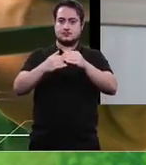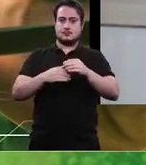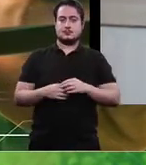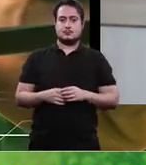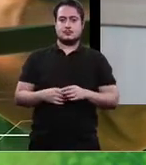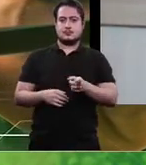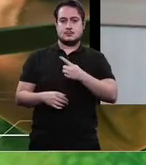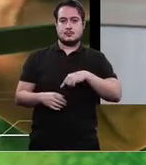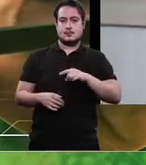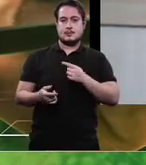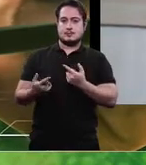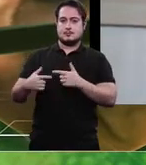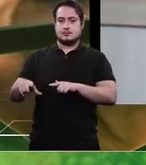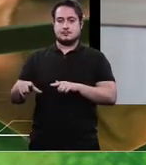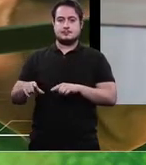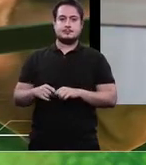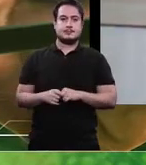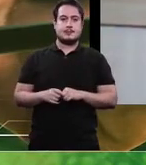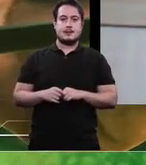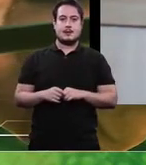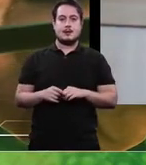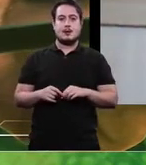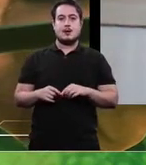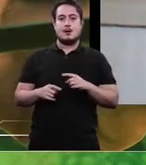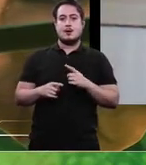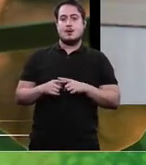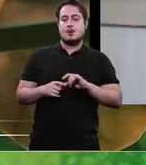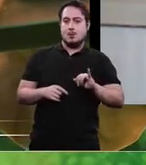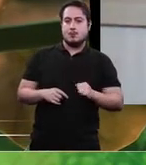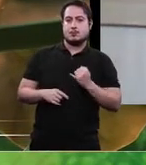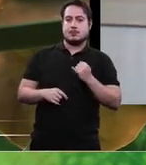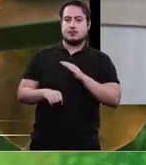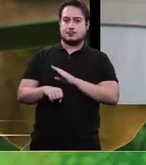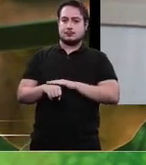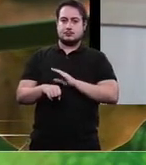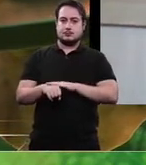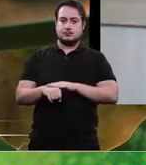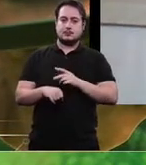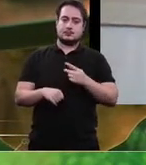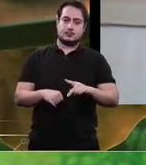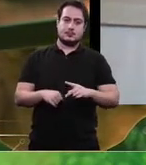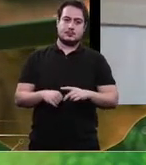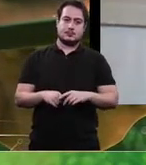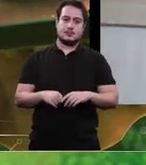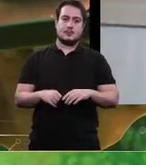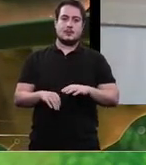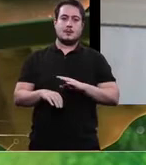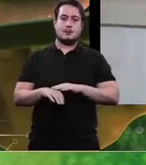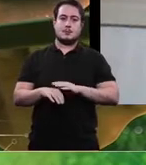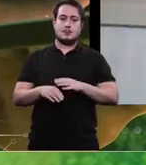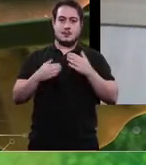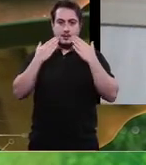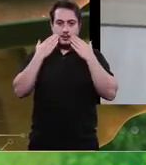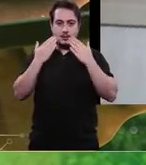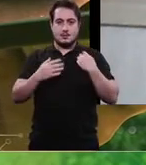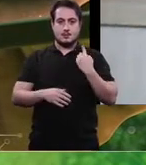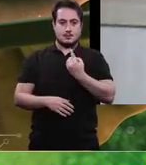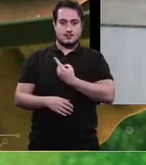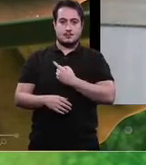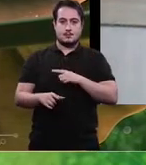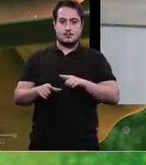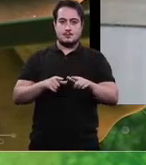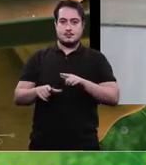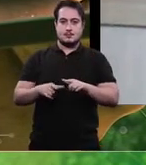contrapor essas investidas, oportunizando mais momentos de apresentação da nossa tarefa de